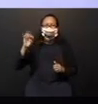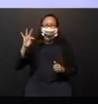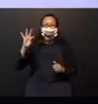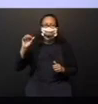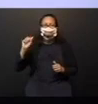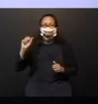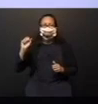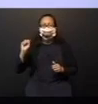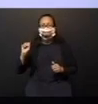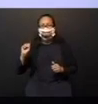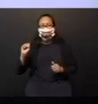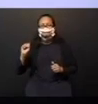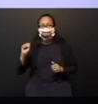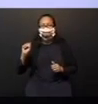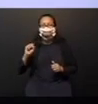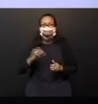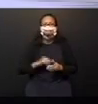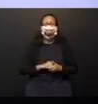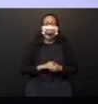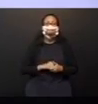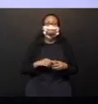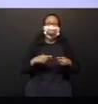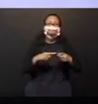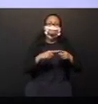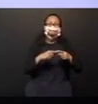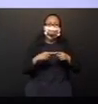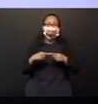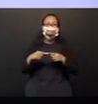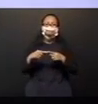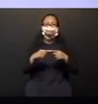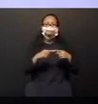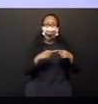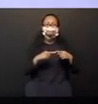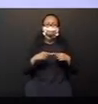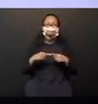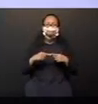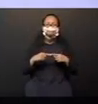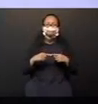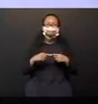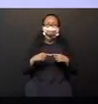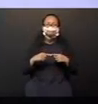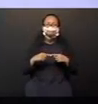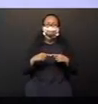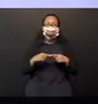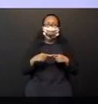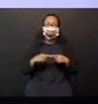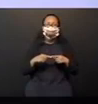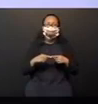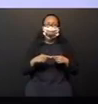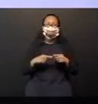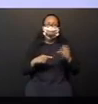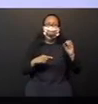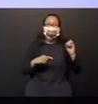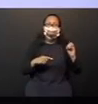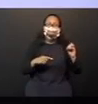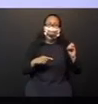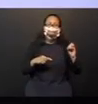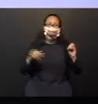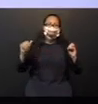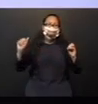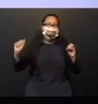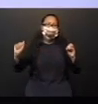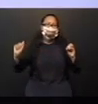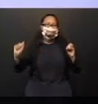viagem. Lembra que eu falei da concordância? Olha só, aventureiros, aventureiras. E aventureiros